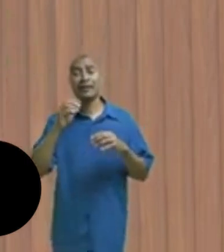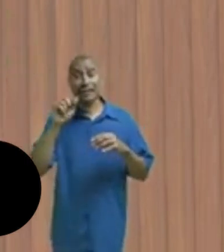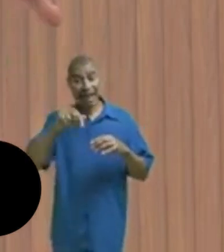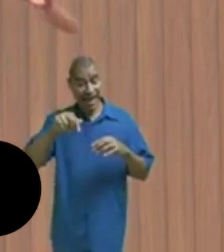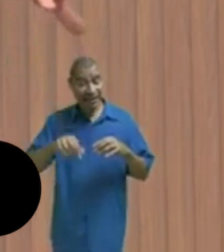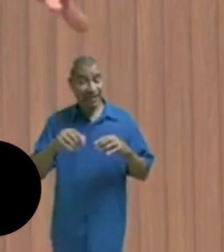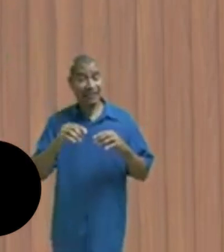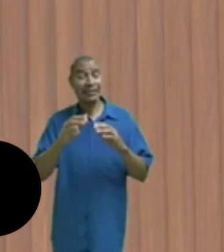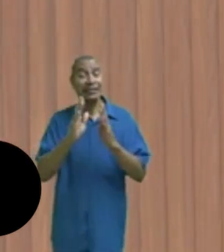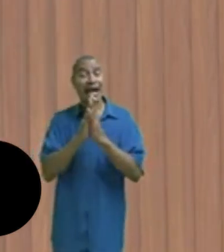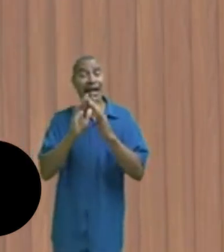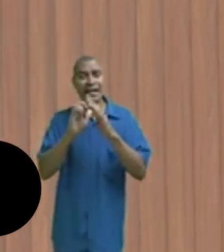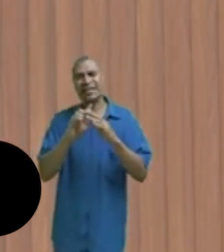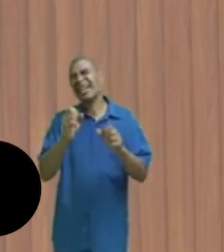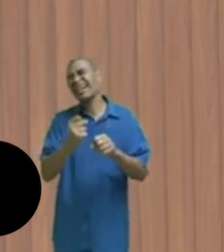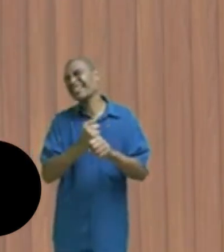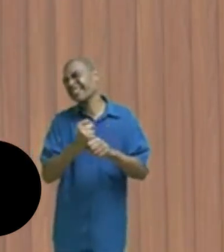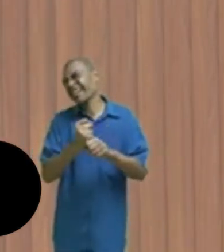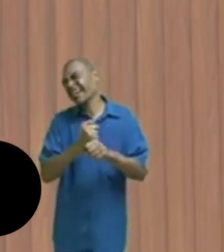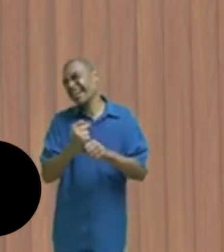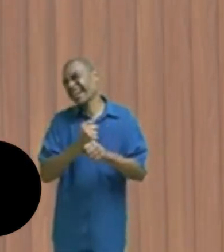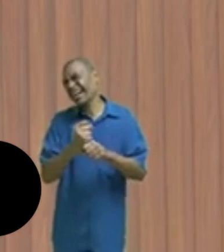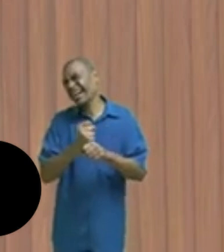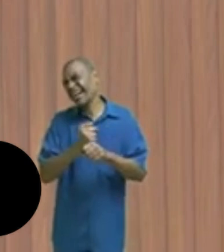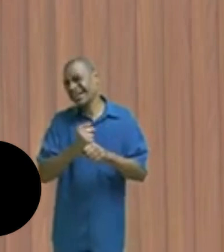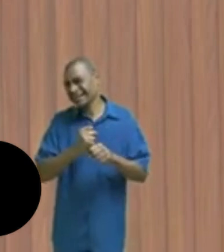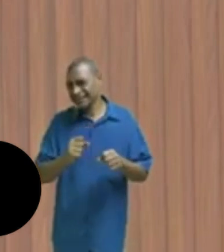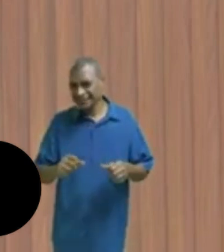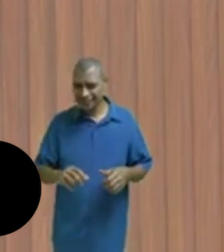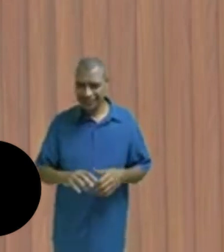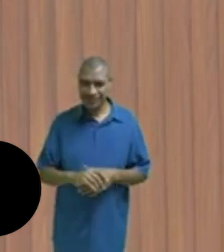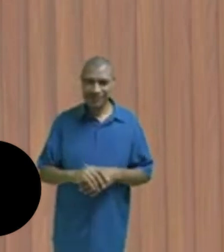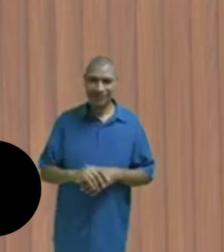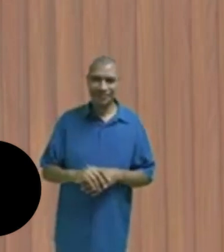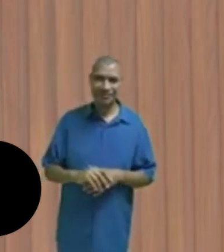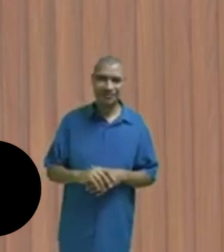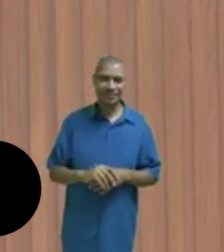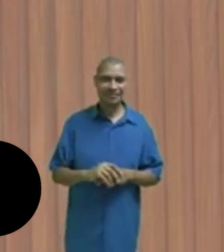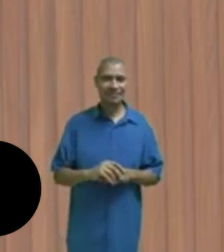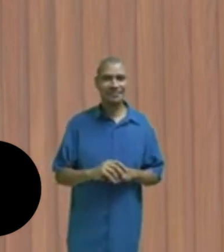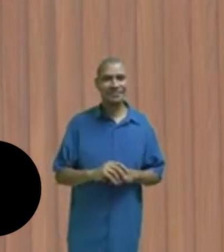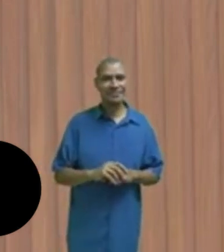lá do dia, estava lá o irmão, lá, já era diácono naquele dia.